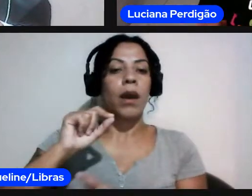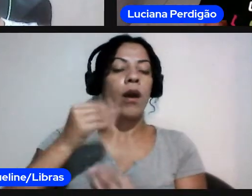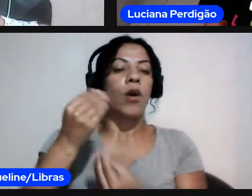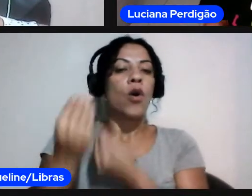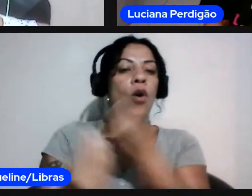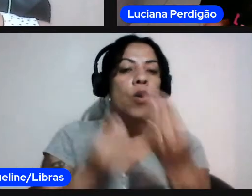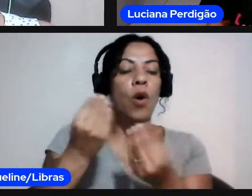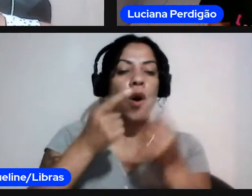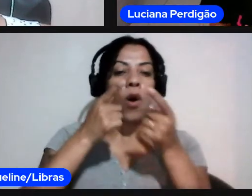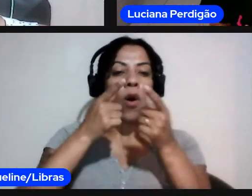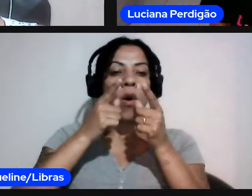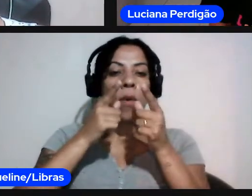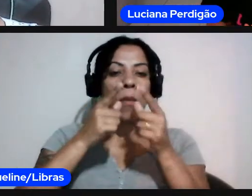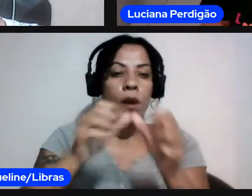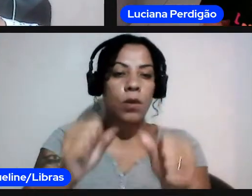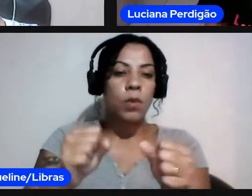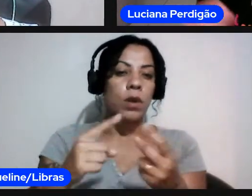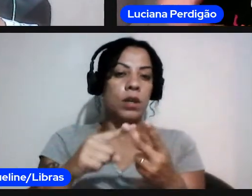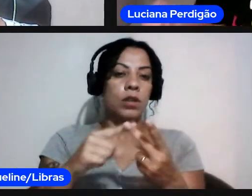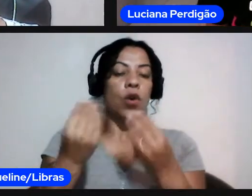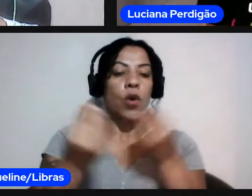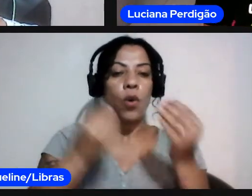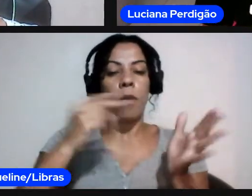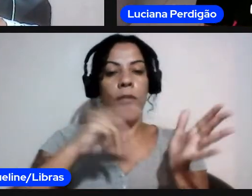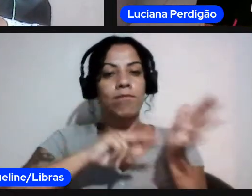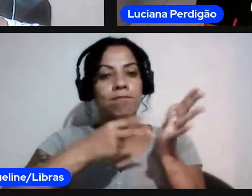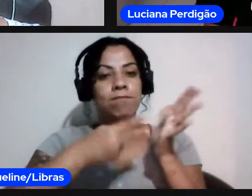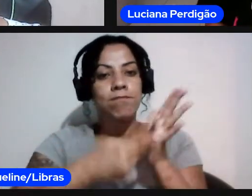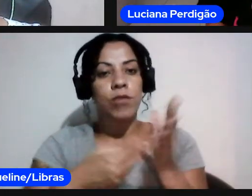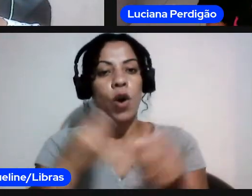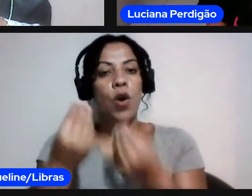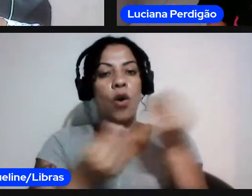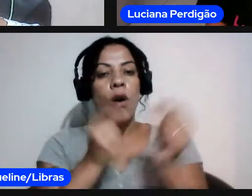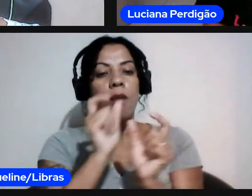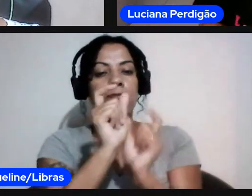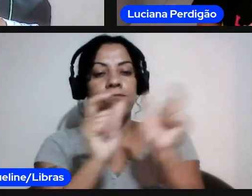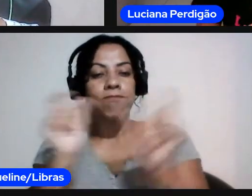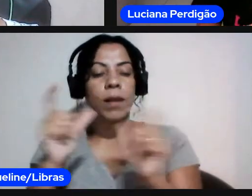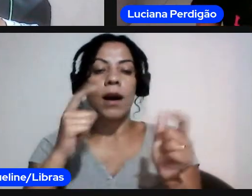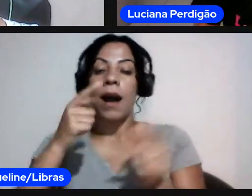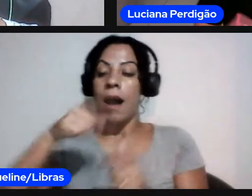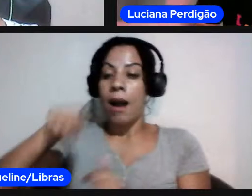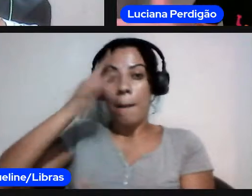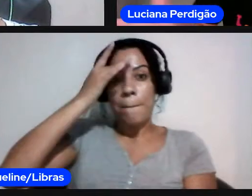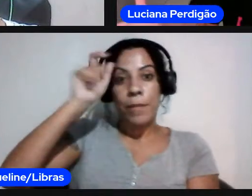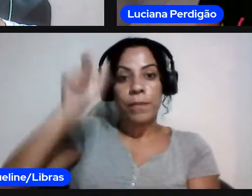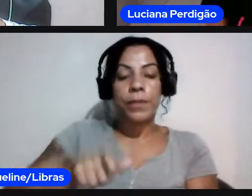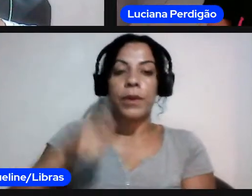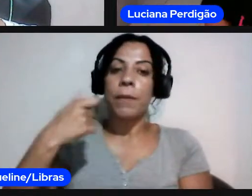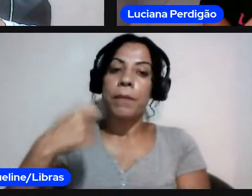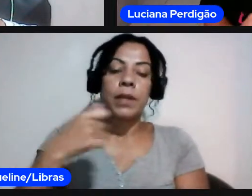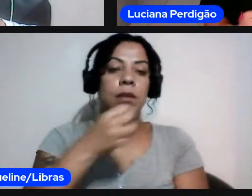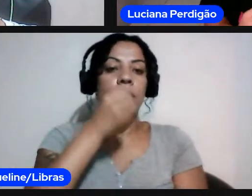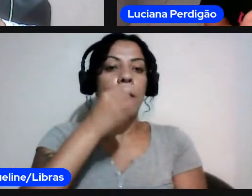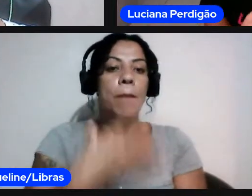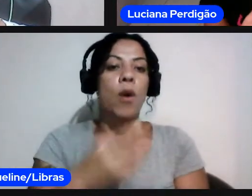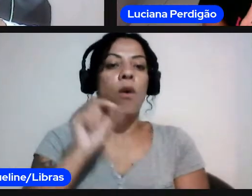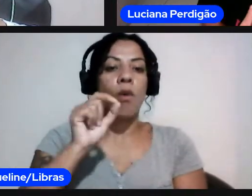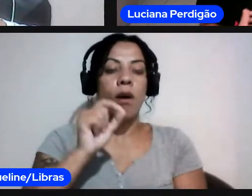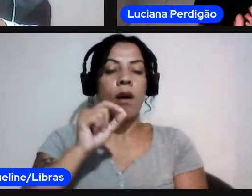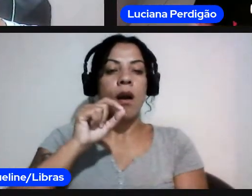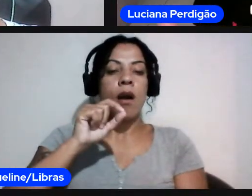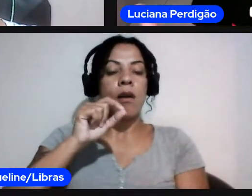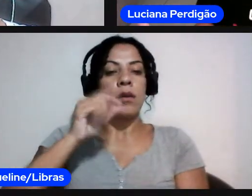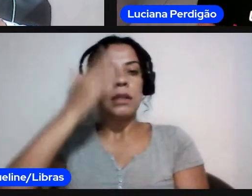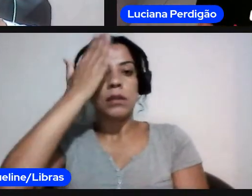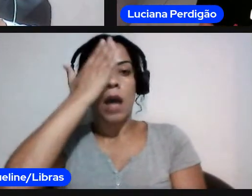questão tradutória, de você trabalhar com os elementos tradutórios. Então, a pessoa tem que ter uma boa fluência ali no português,